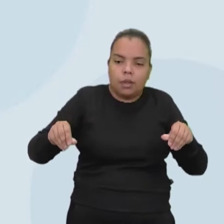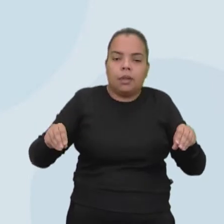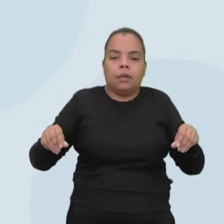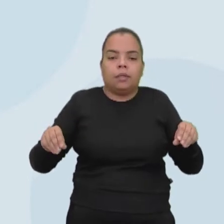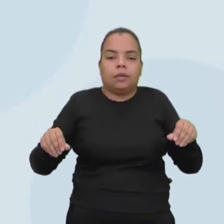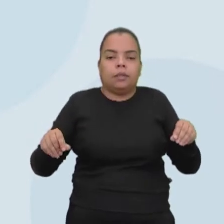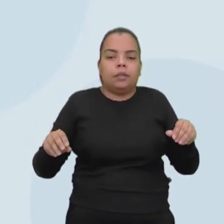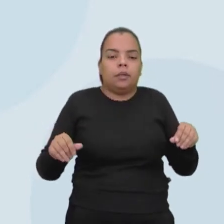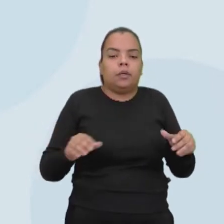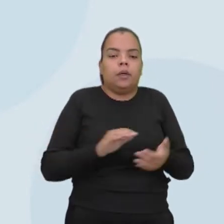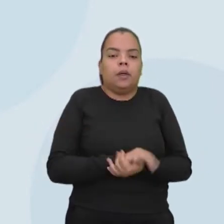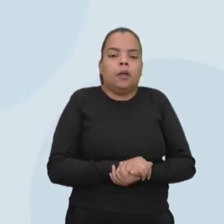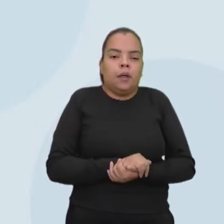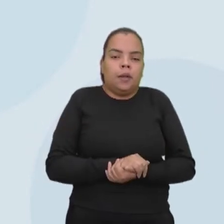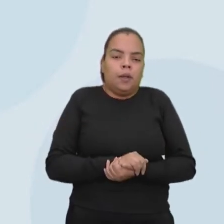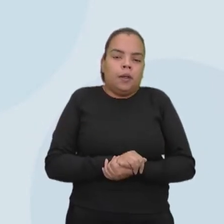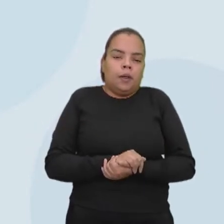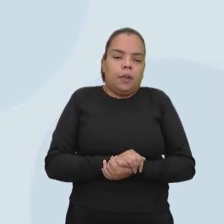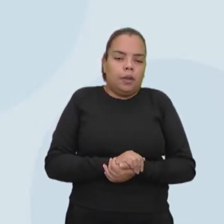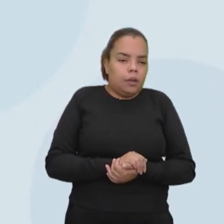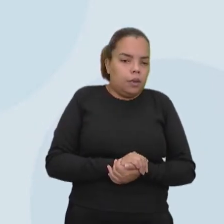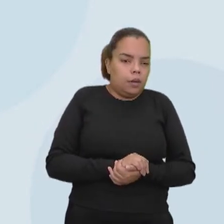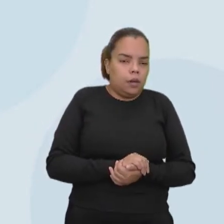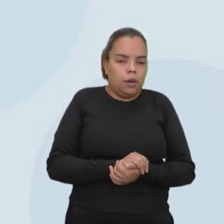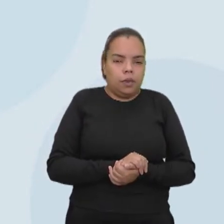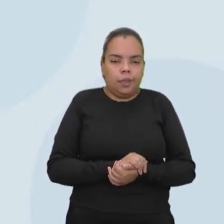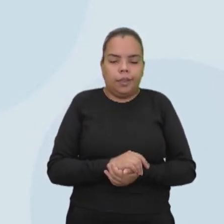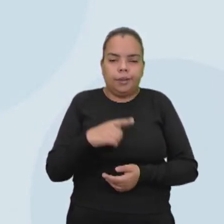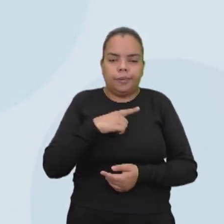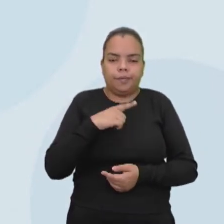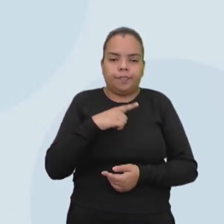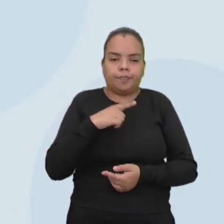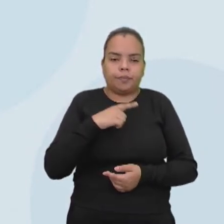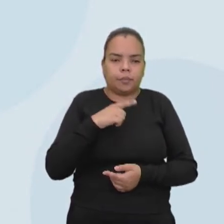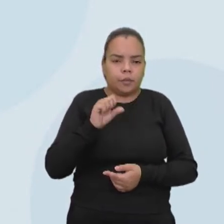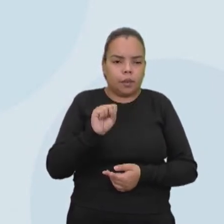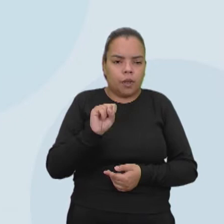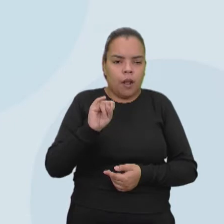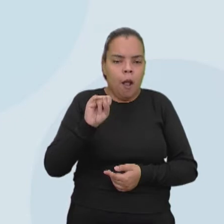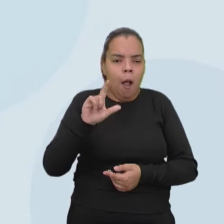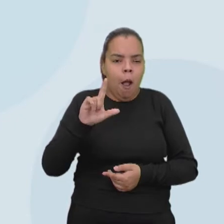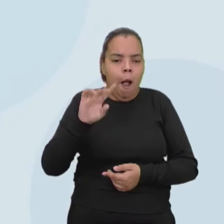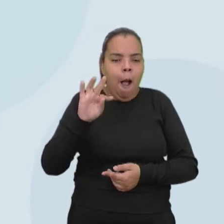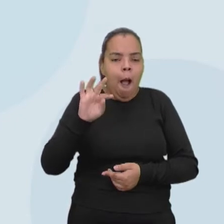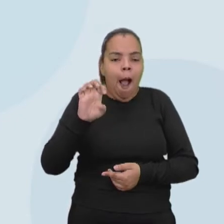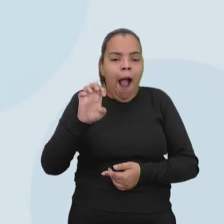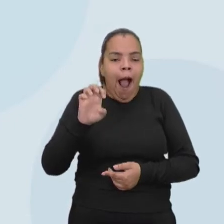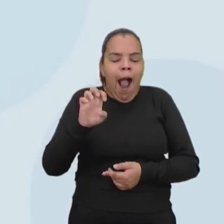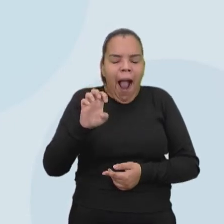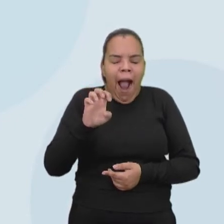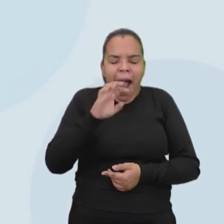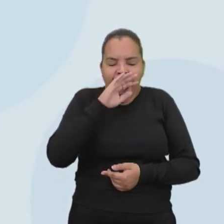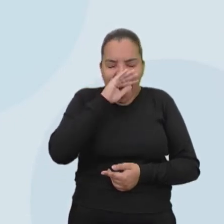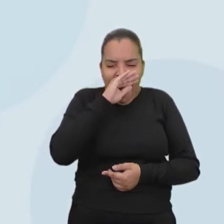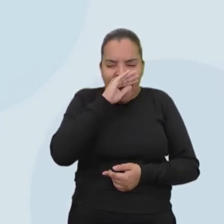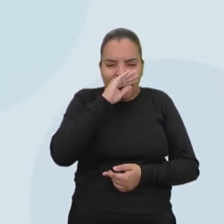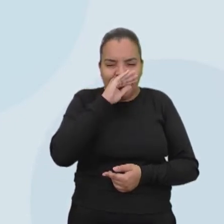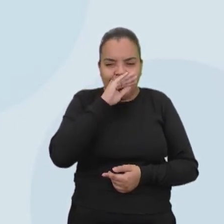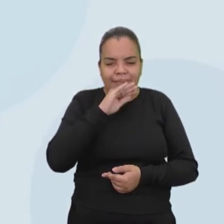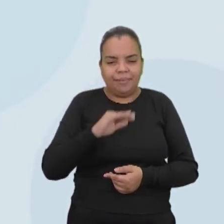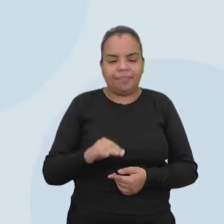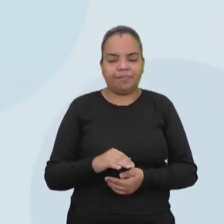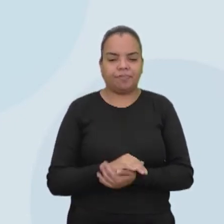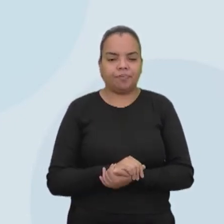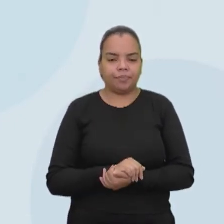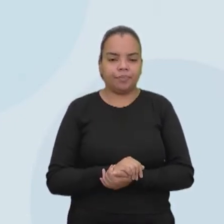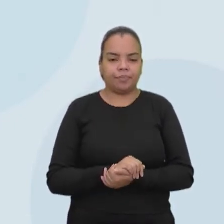até 0,725 milímetros. Tem o silt, que é entre a areia e a argila, né, que vai de